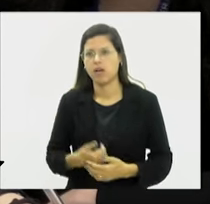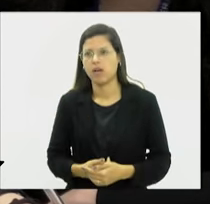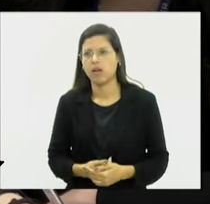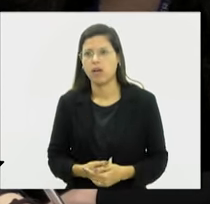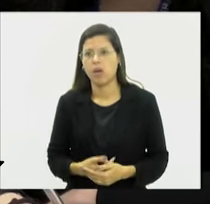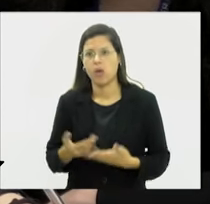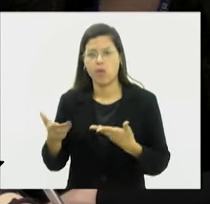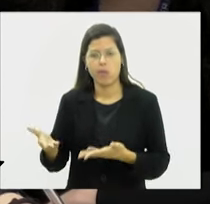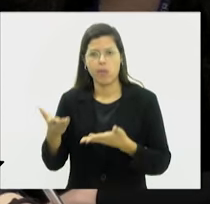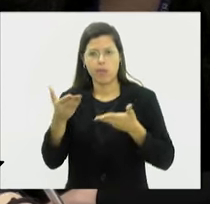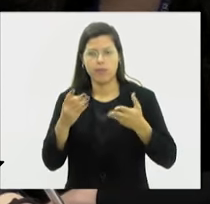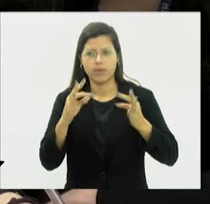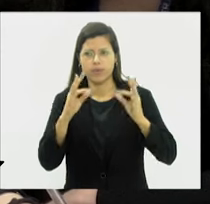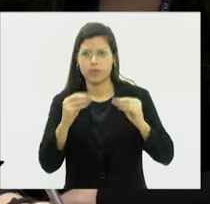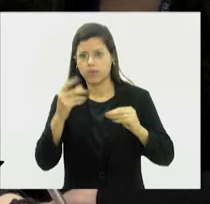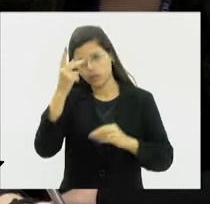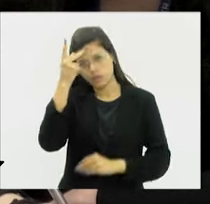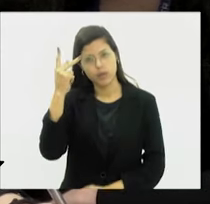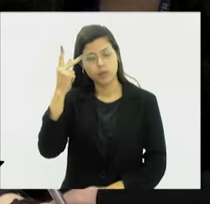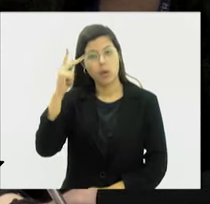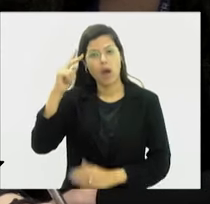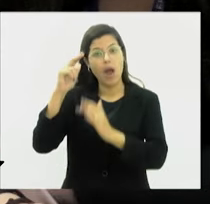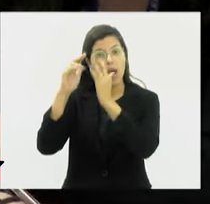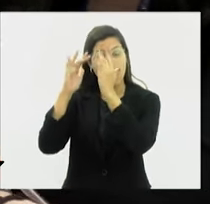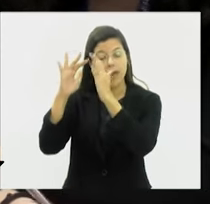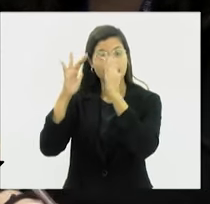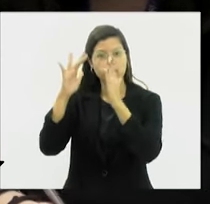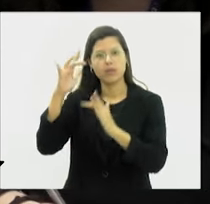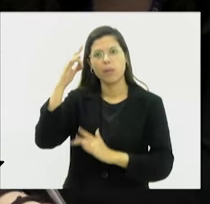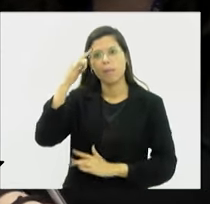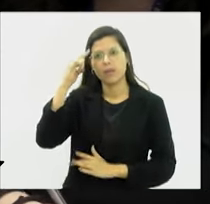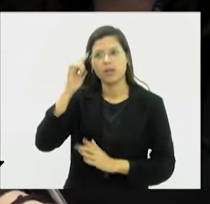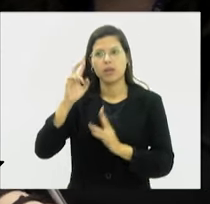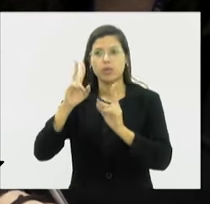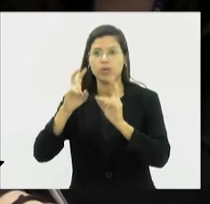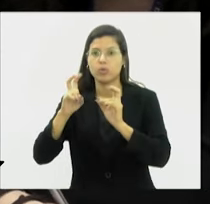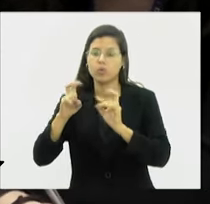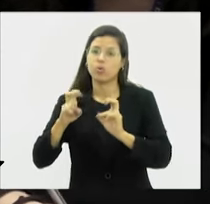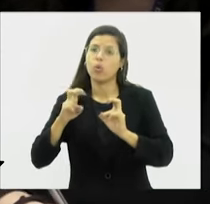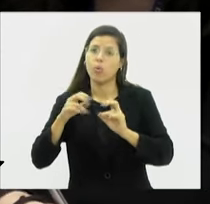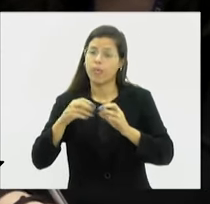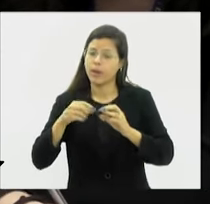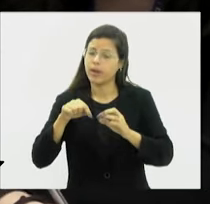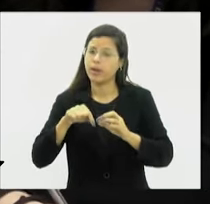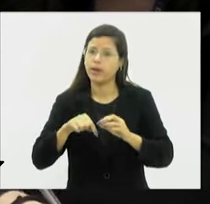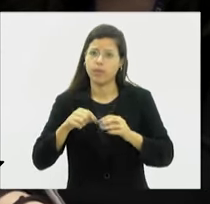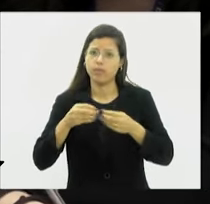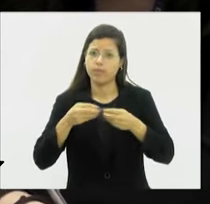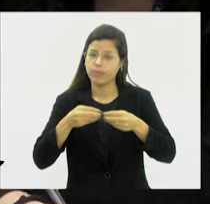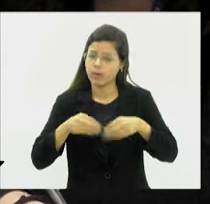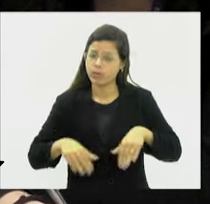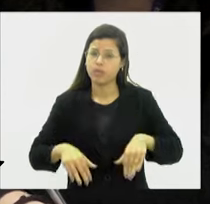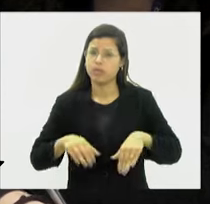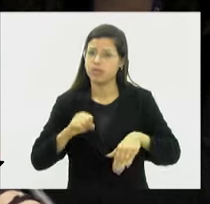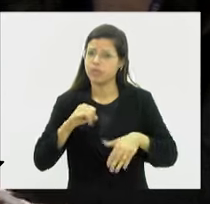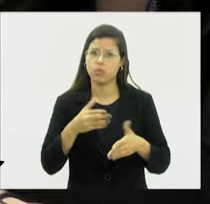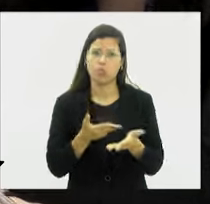convido todas as pessoas aqui a refletirem a respeito do prejuízo de não aprovar esse projeto nessa